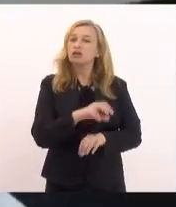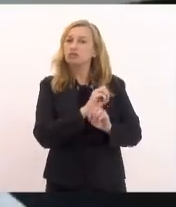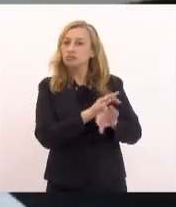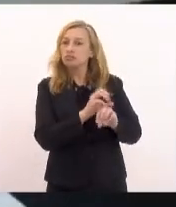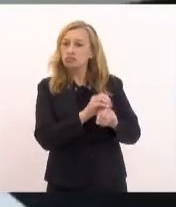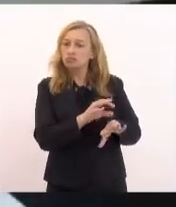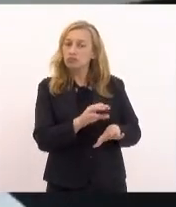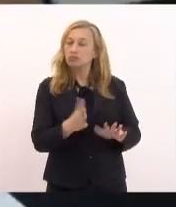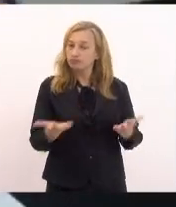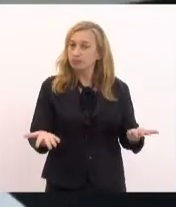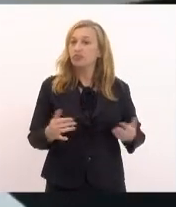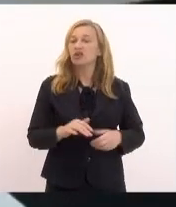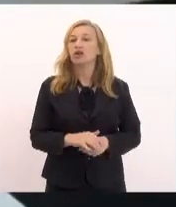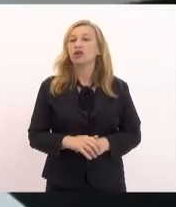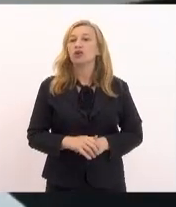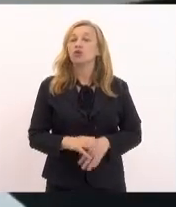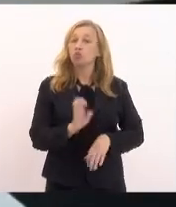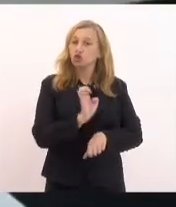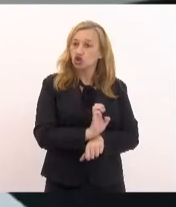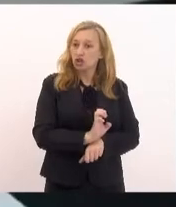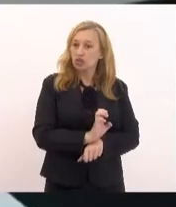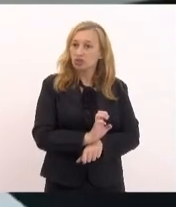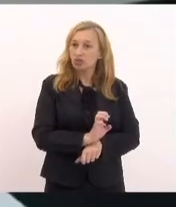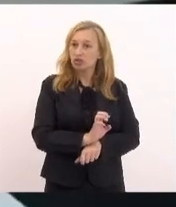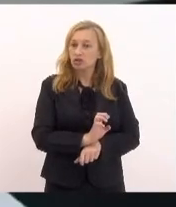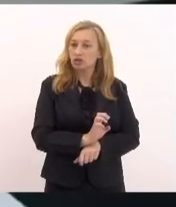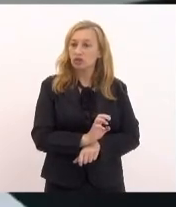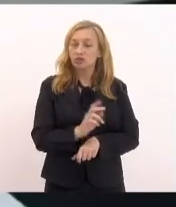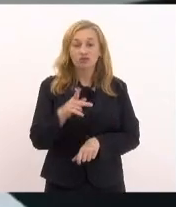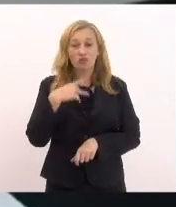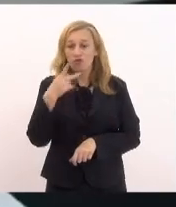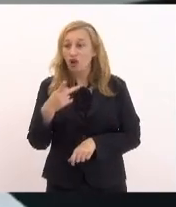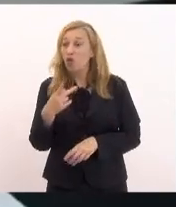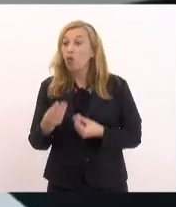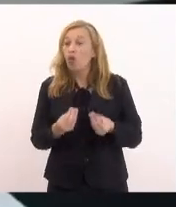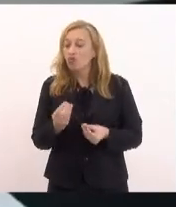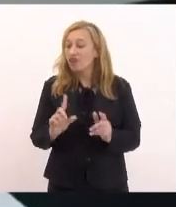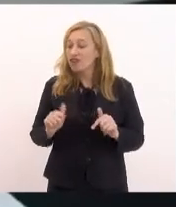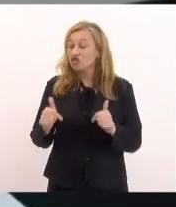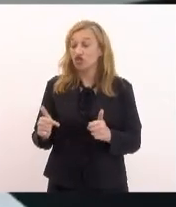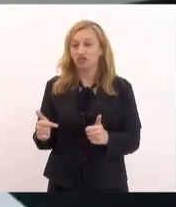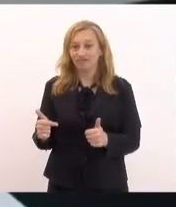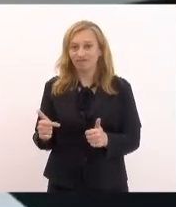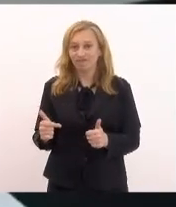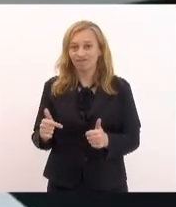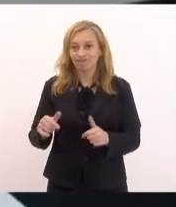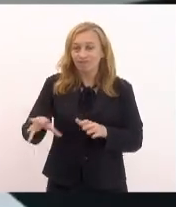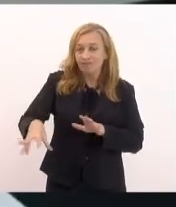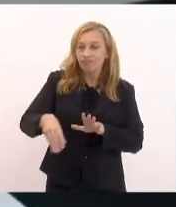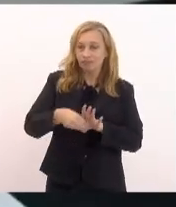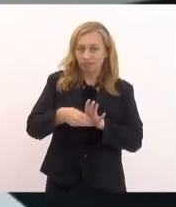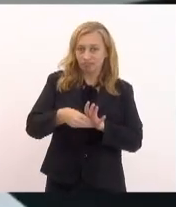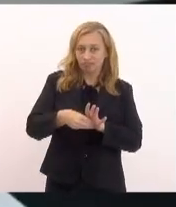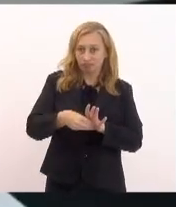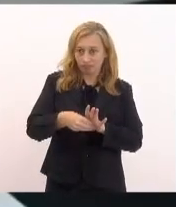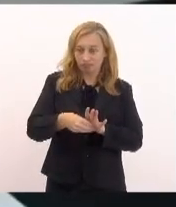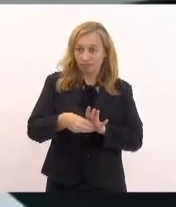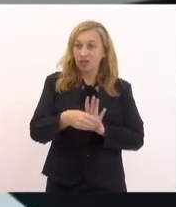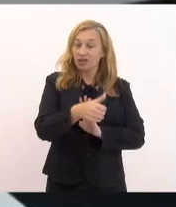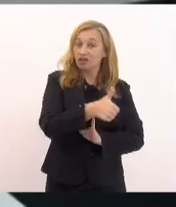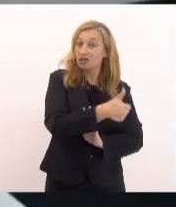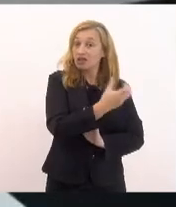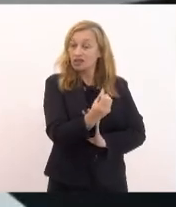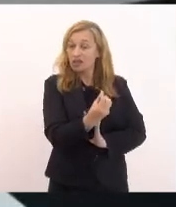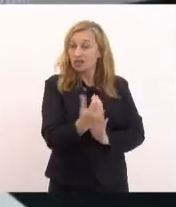matrícula efetiva. Então, assim, o Estado não fala como vai tratar, como vai implementar a migração de 16 para